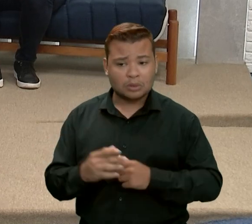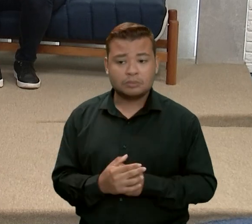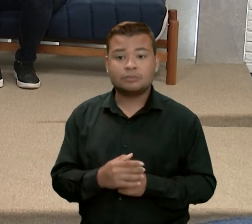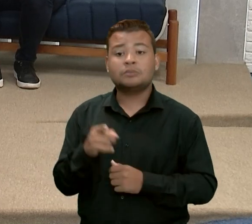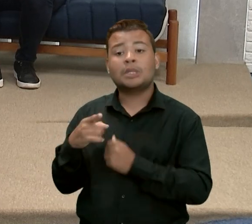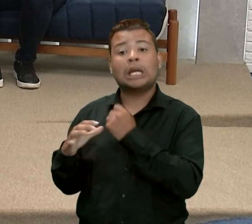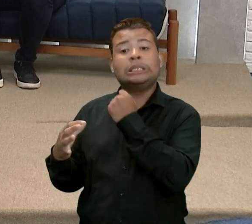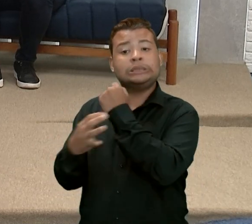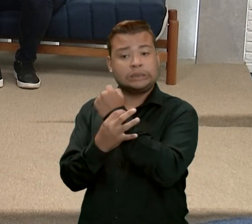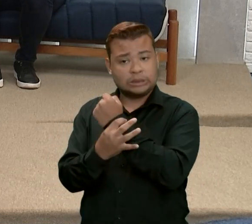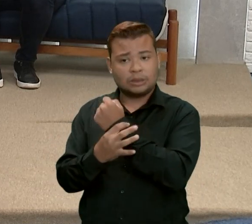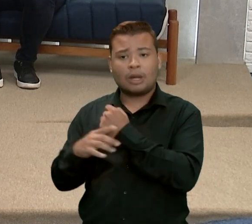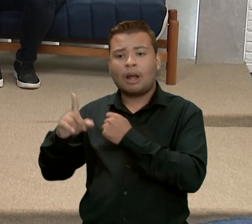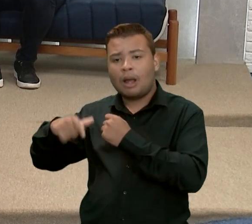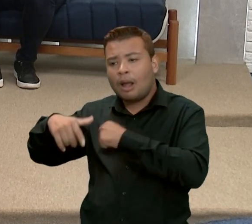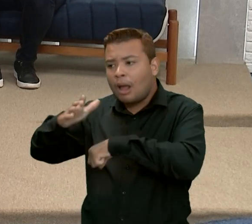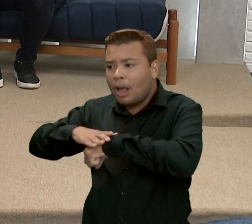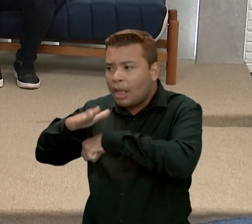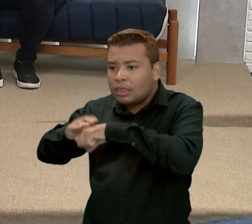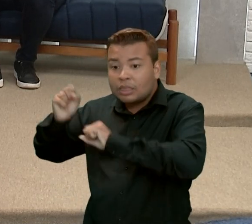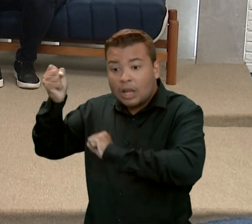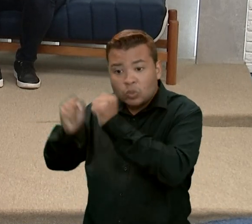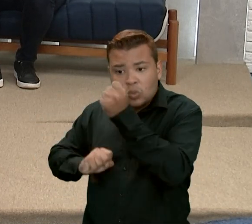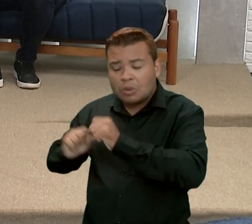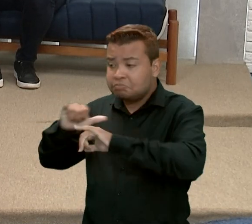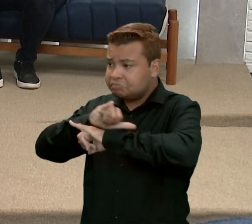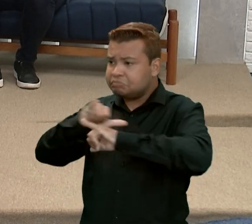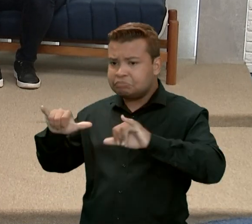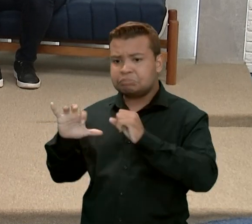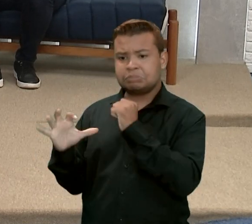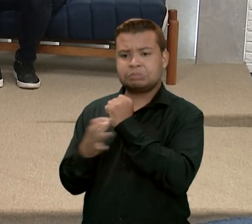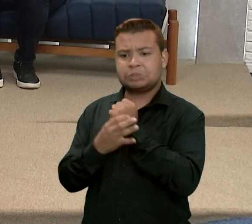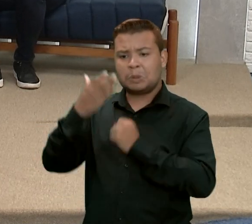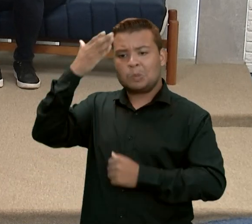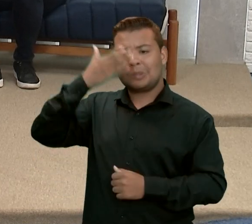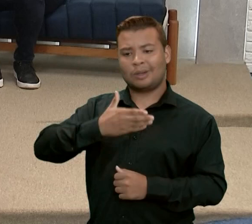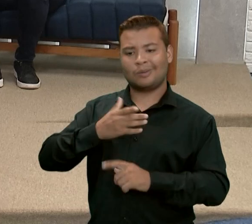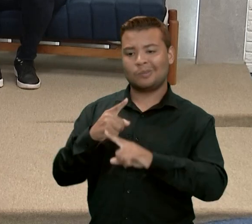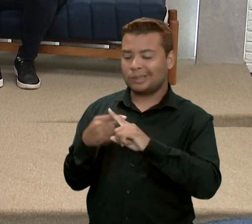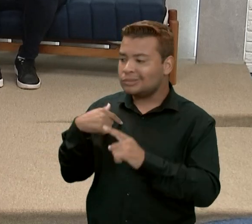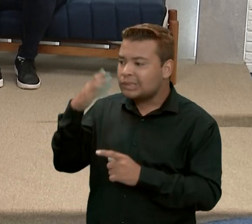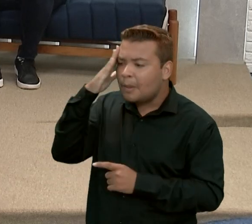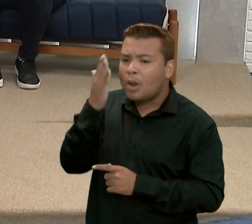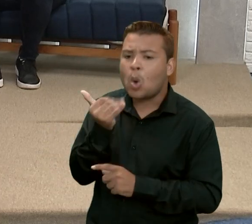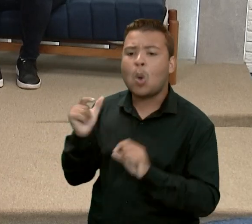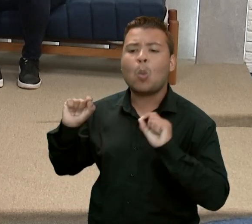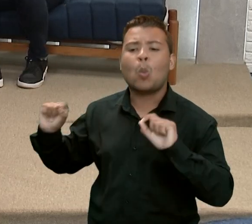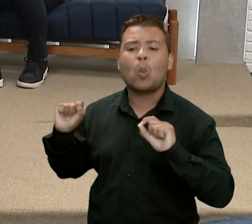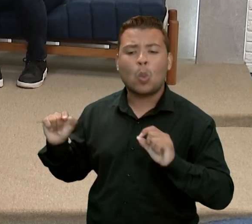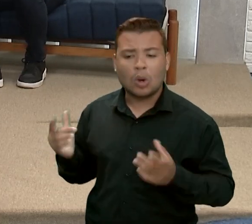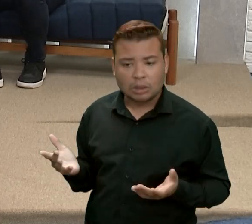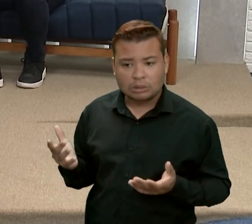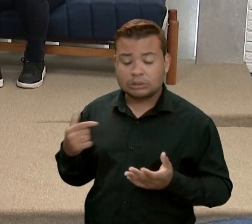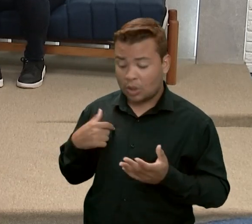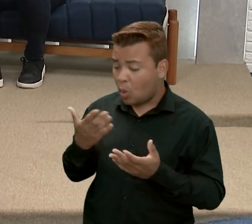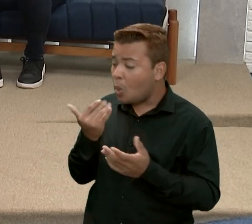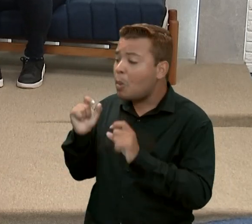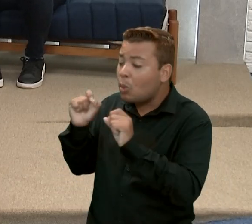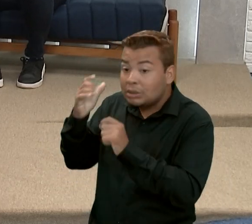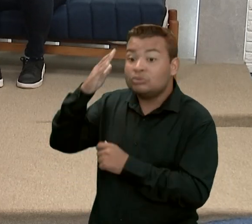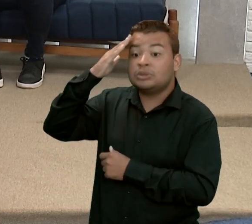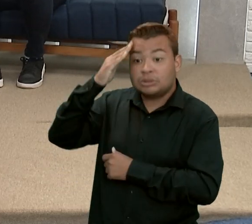muitas vezes pela indústria de alimentos, né? Porque a gente vai saber de fato o que está consumindo. Sabendo o que eu estou consumindo é o mais